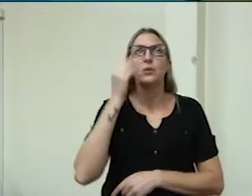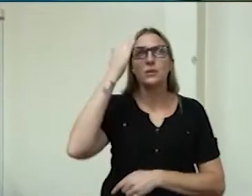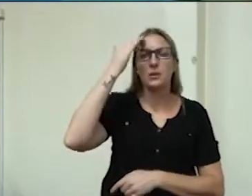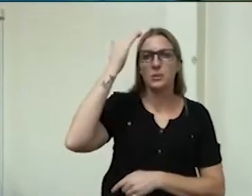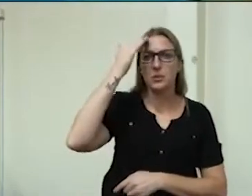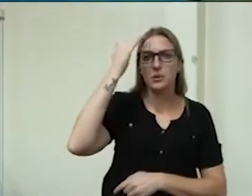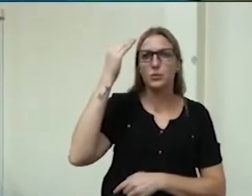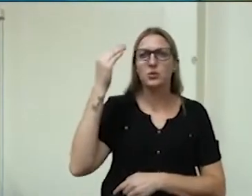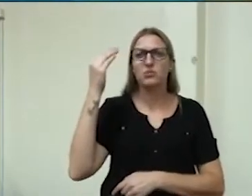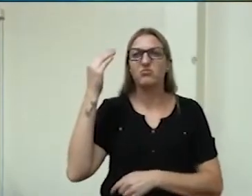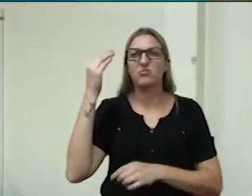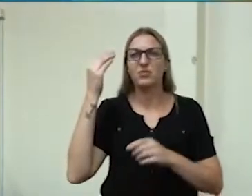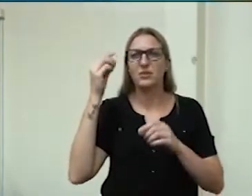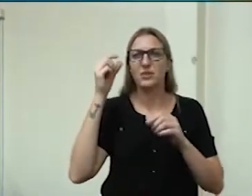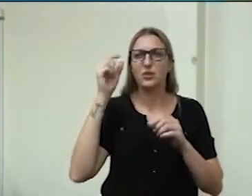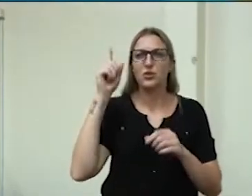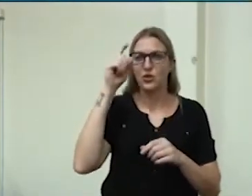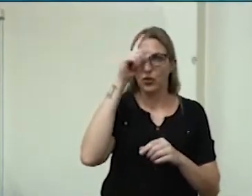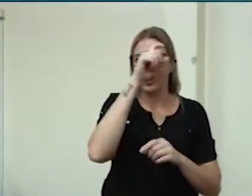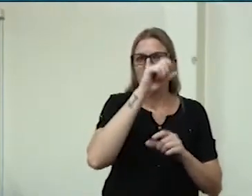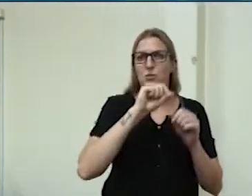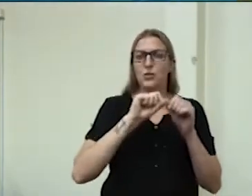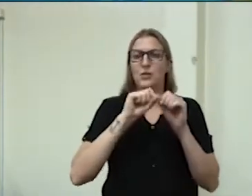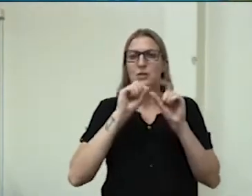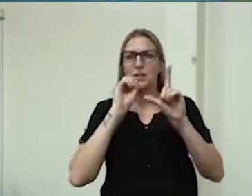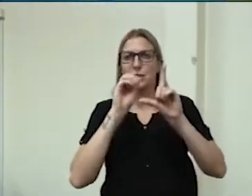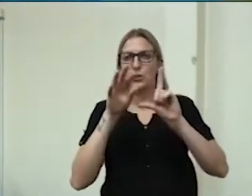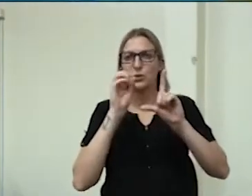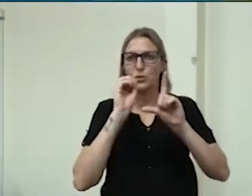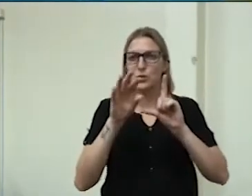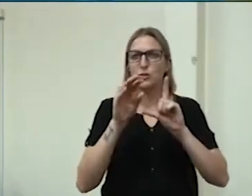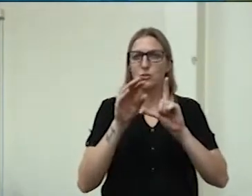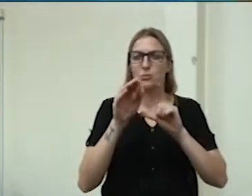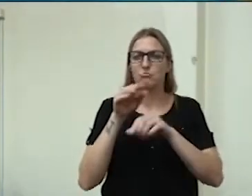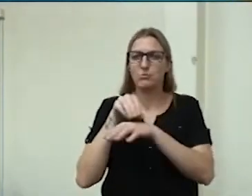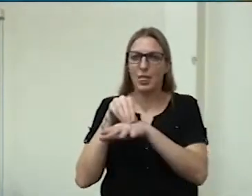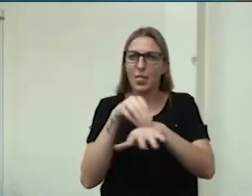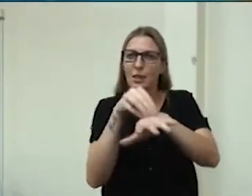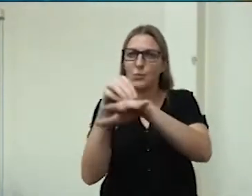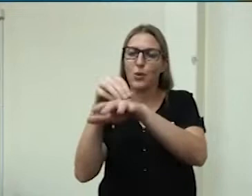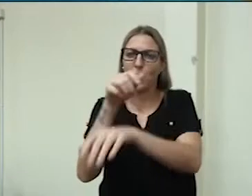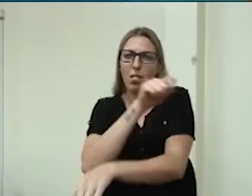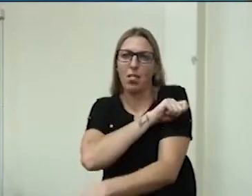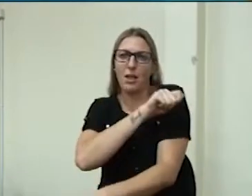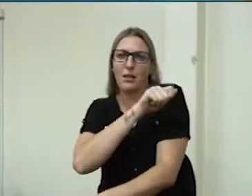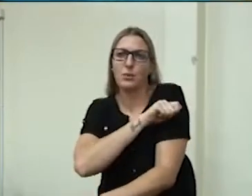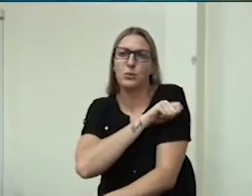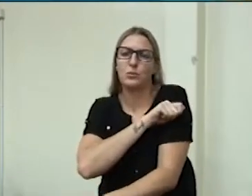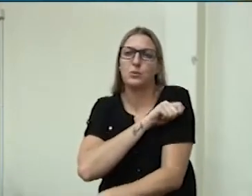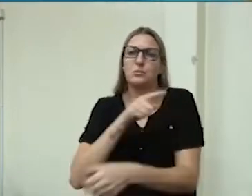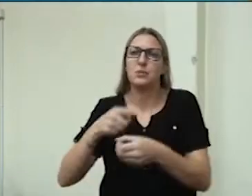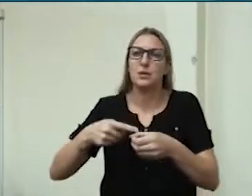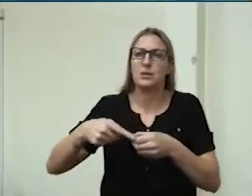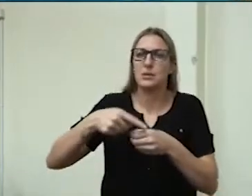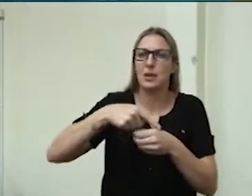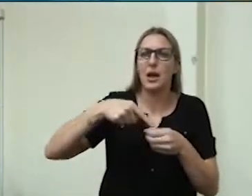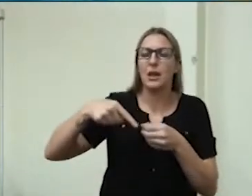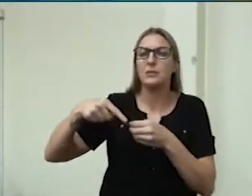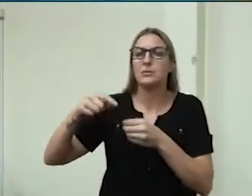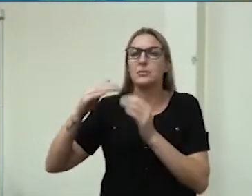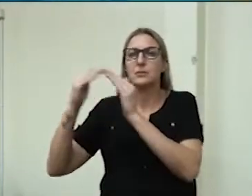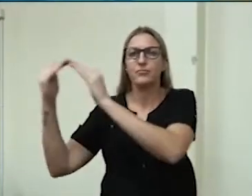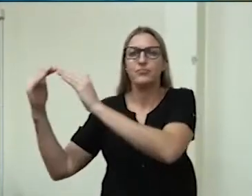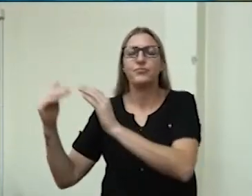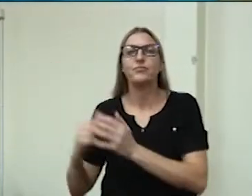de transportar alunos para os hospitais, tanto de Nonoai como Getúlio Vargas, mas senão nós não teríamos o curso de medicina, que tanto alento vai